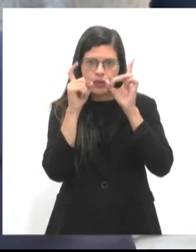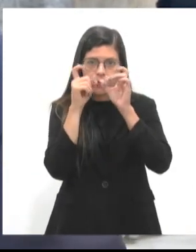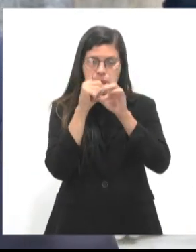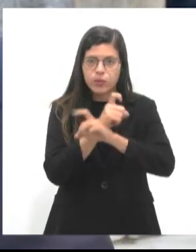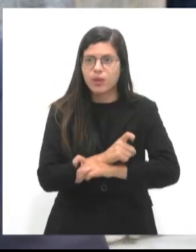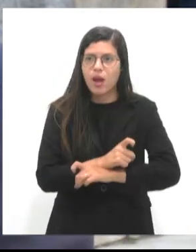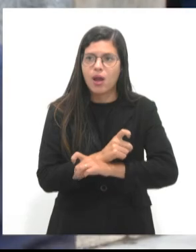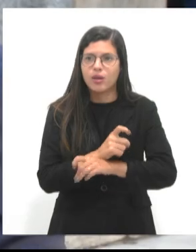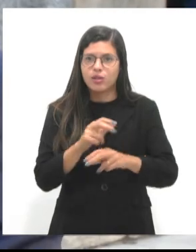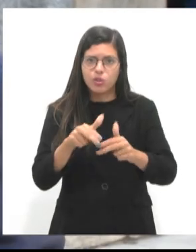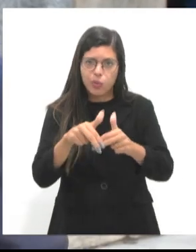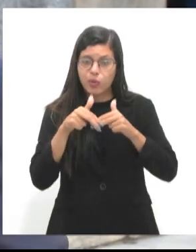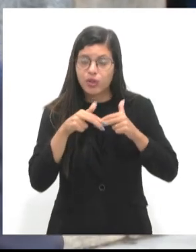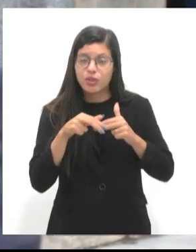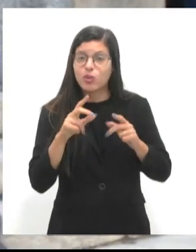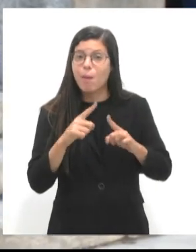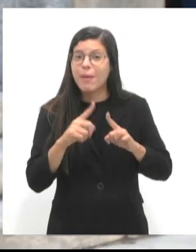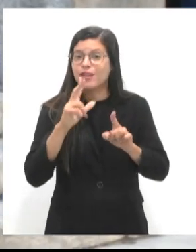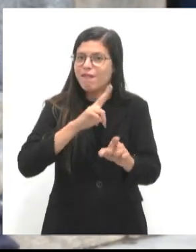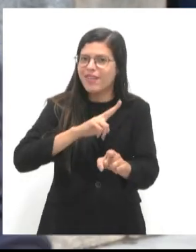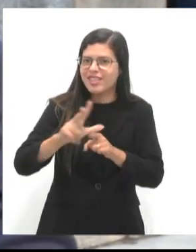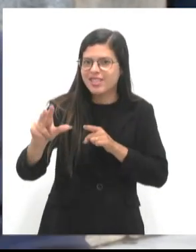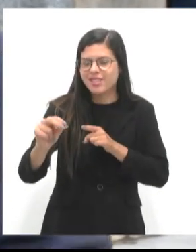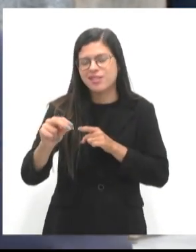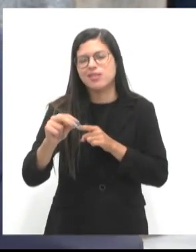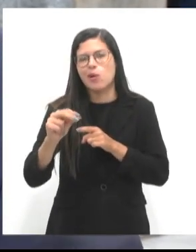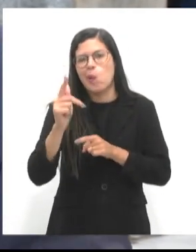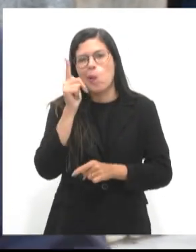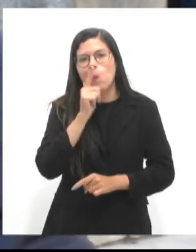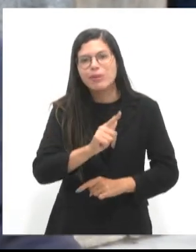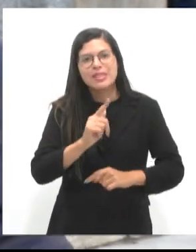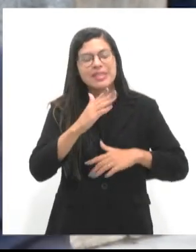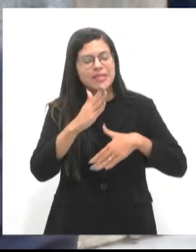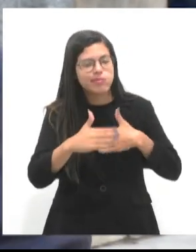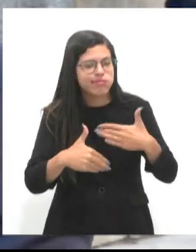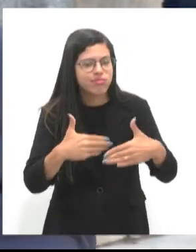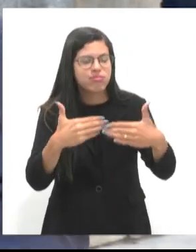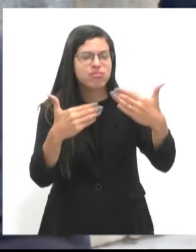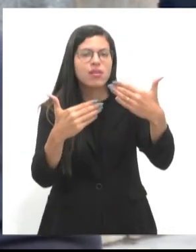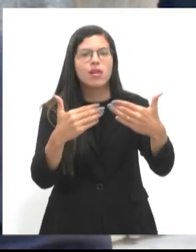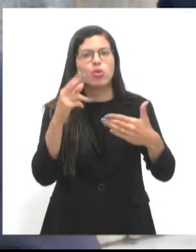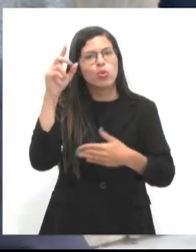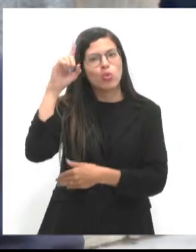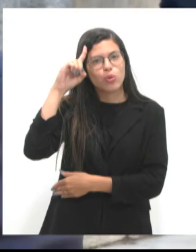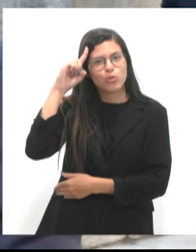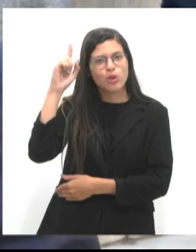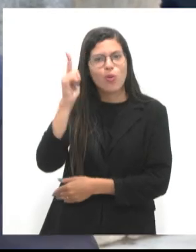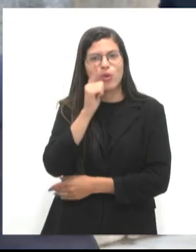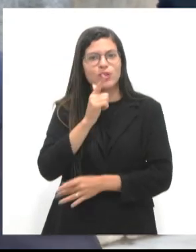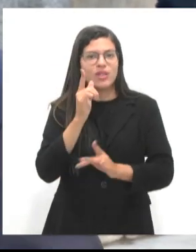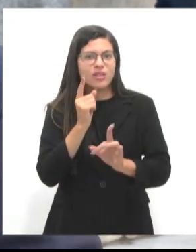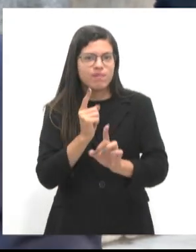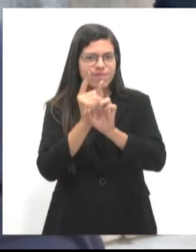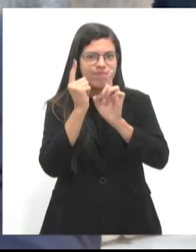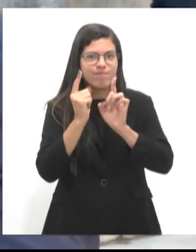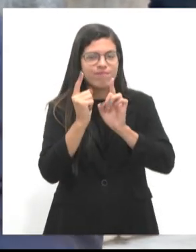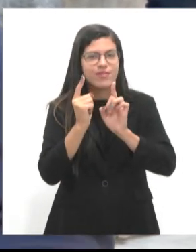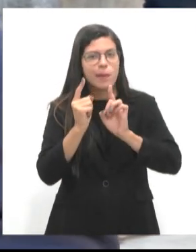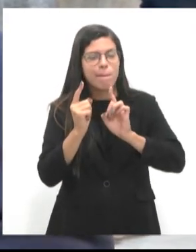à sua condição, mas ela superou. Todos os dias ela consegue identificar, inclusive pela sua própria